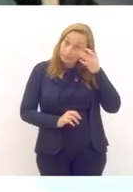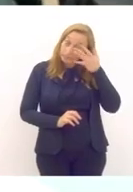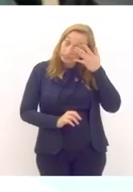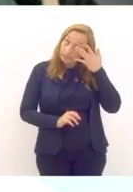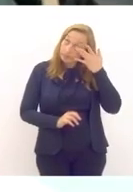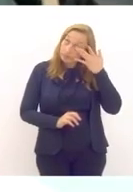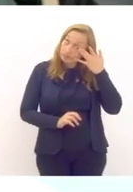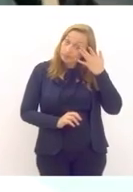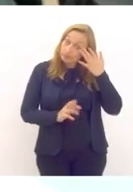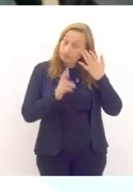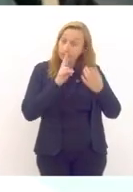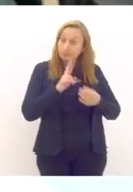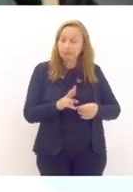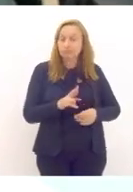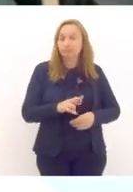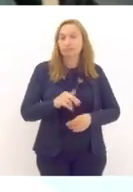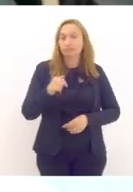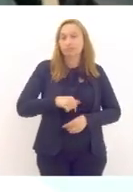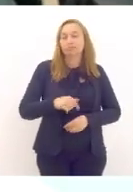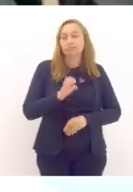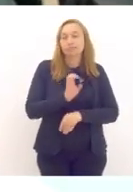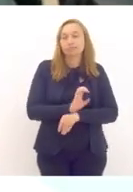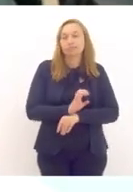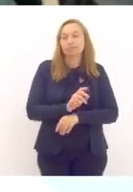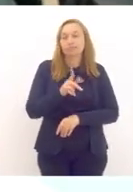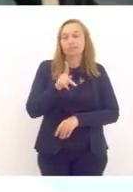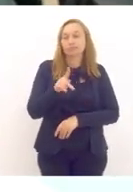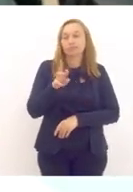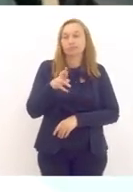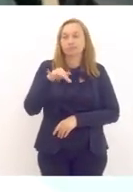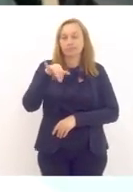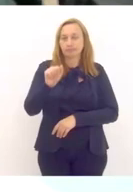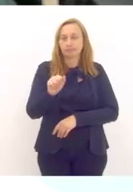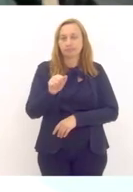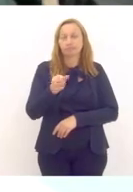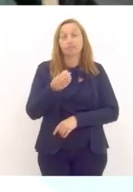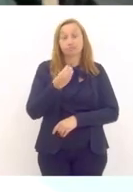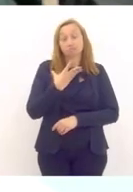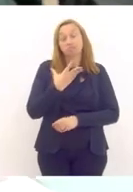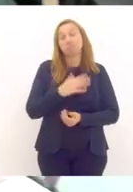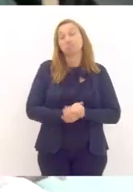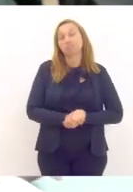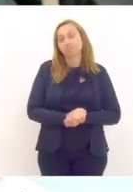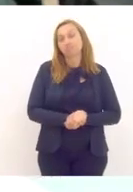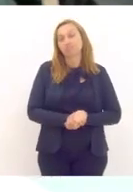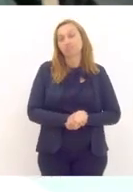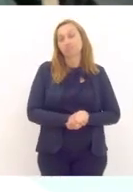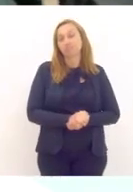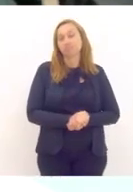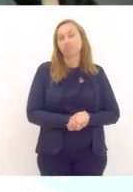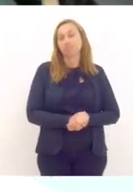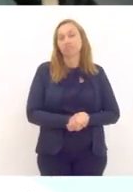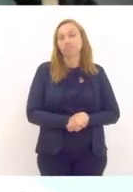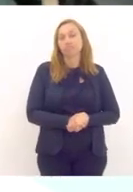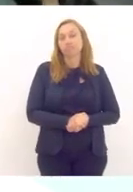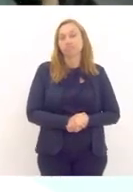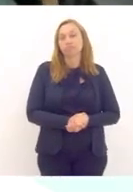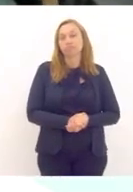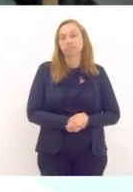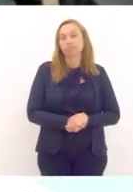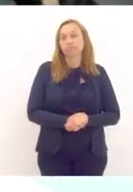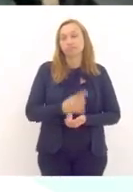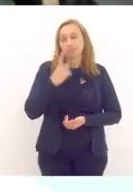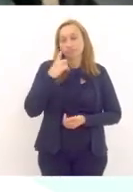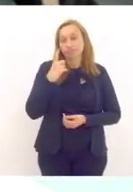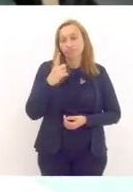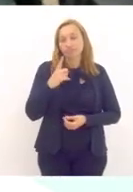O resultado primário aqui do Estado é um resultado muito positivo. Né? E quando você vê a